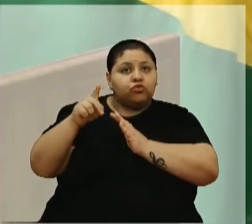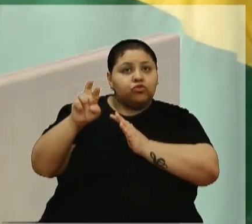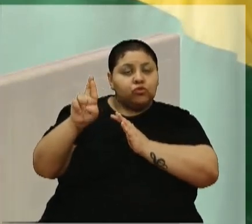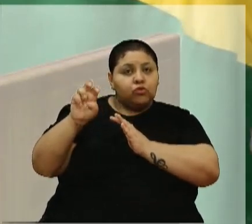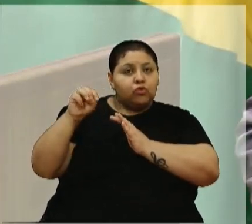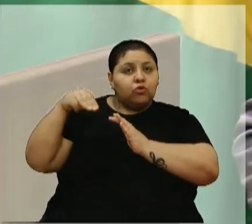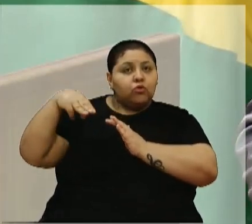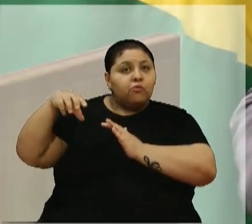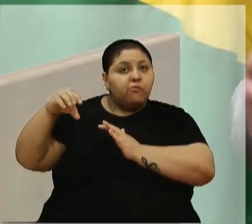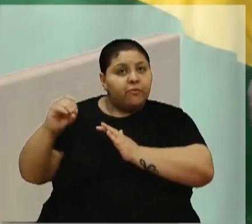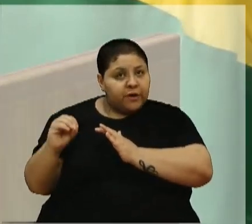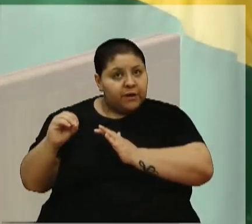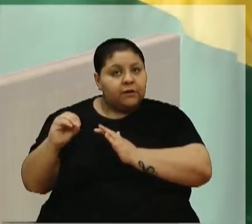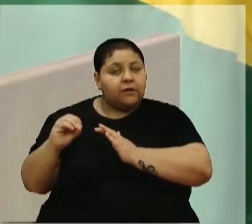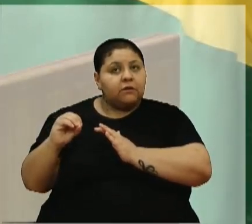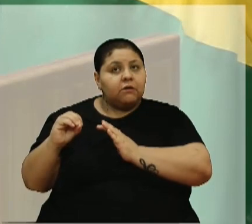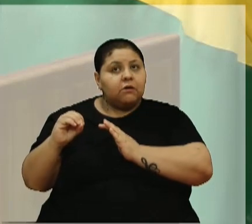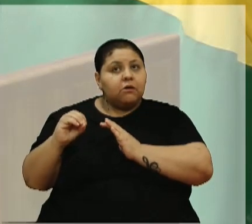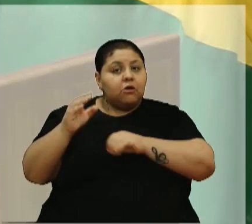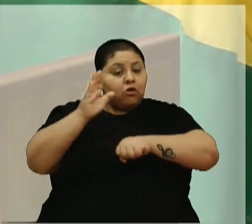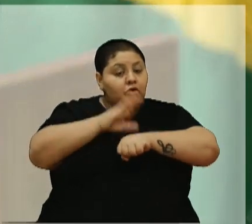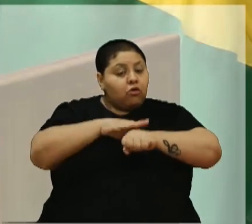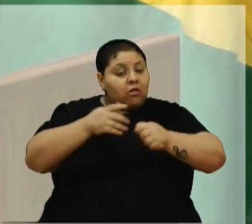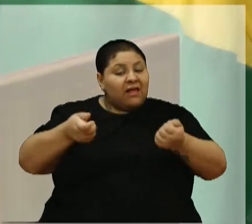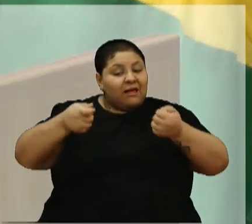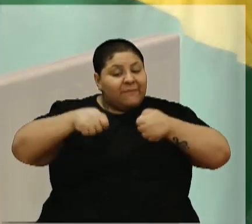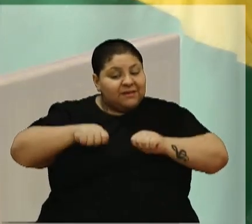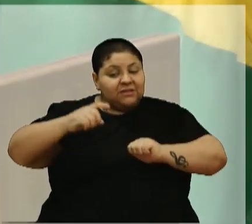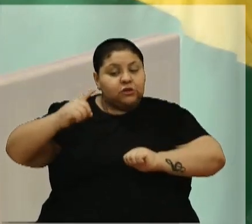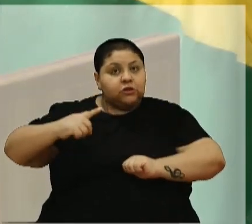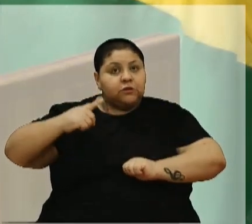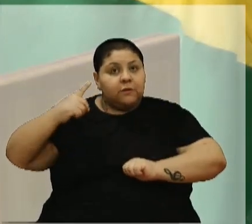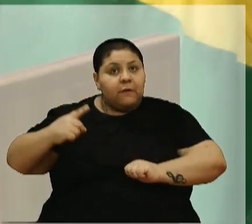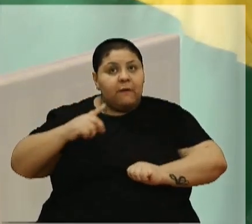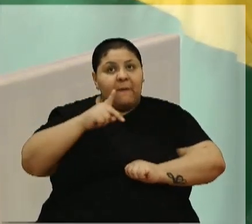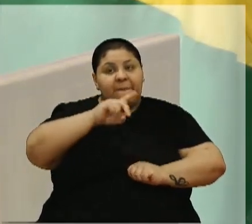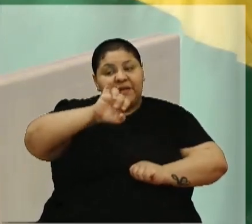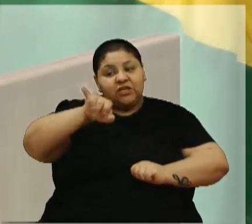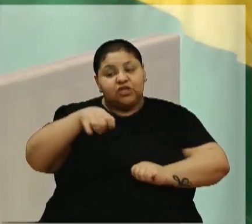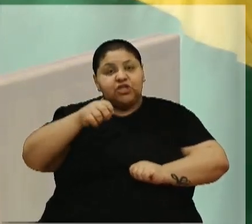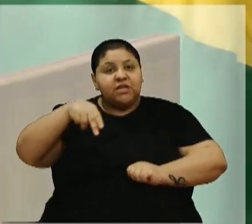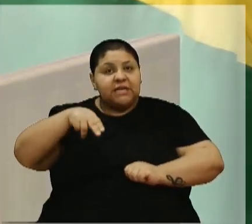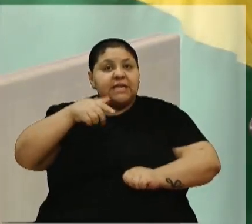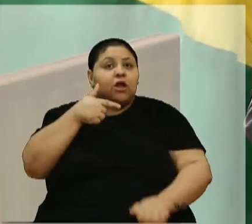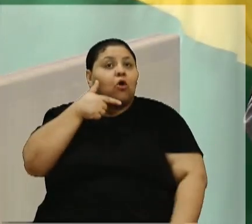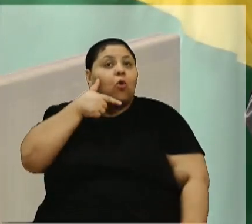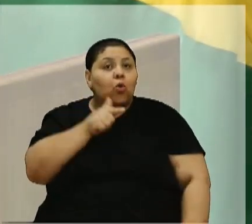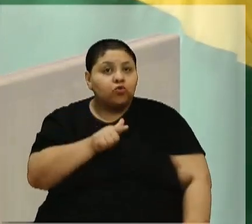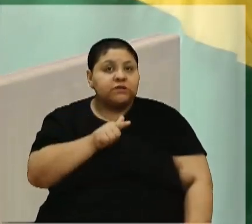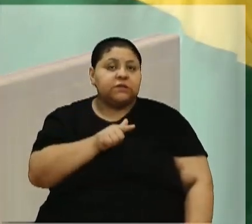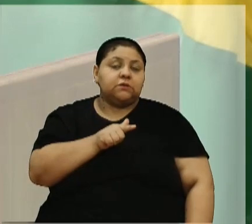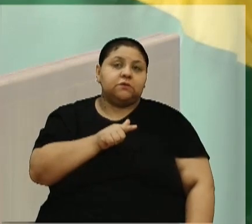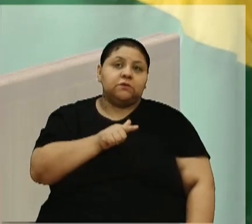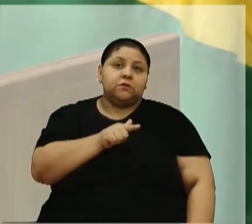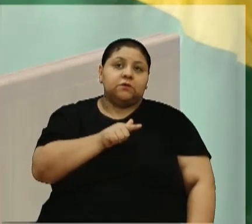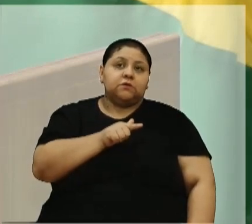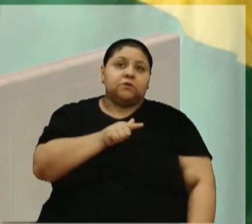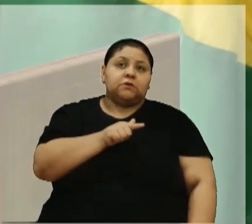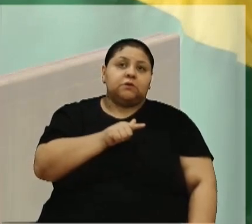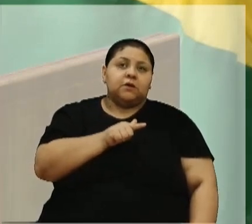no momento que a capacidade dos nossos advogados da PGM conseguiram, no caso